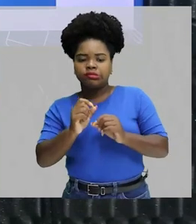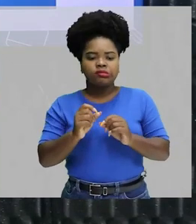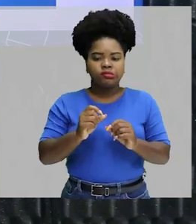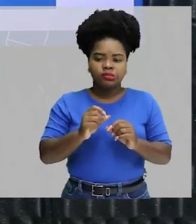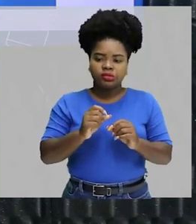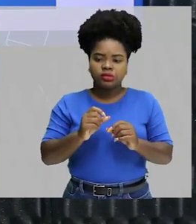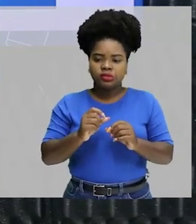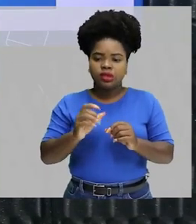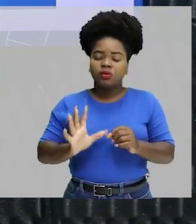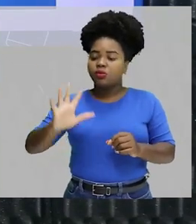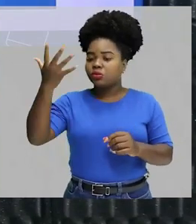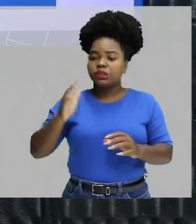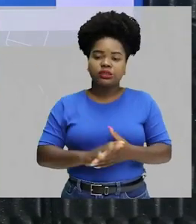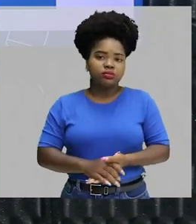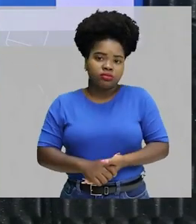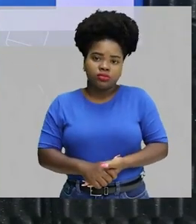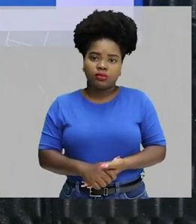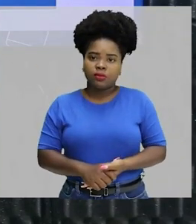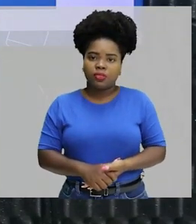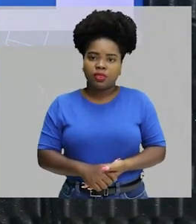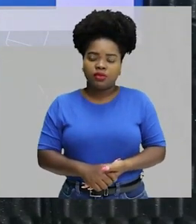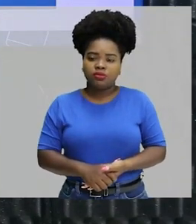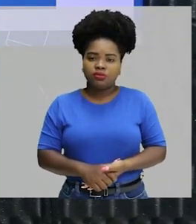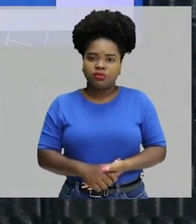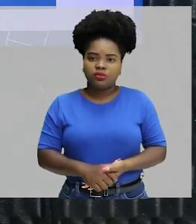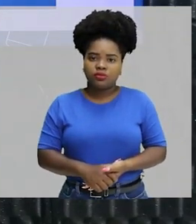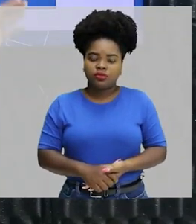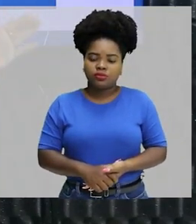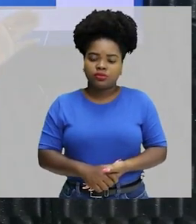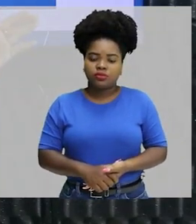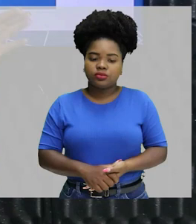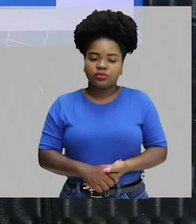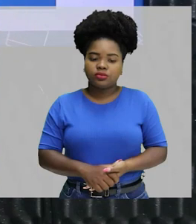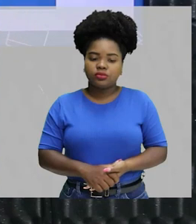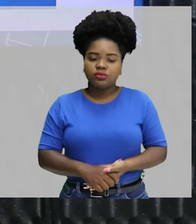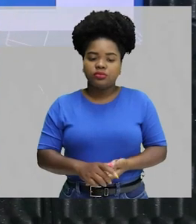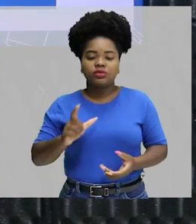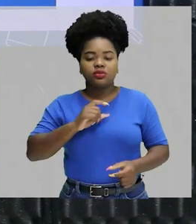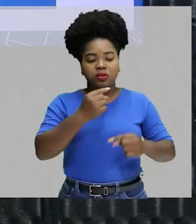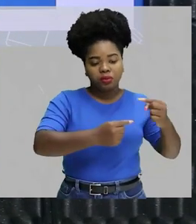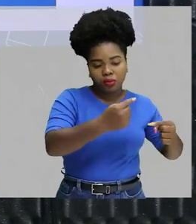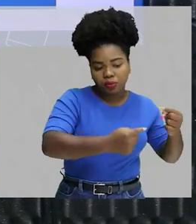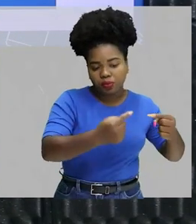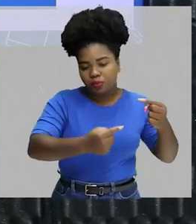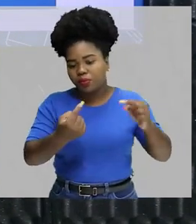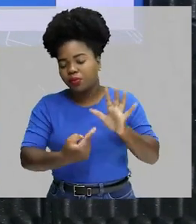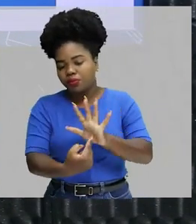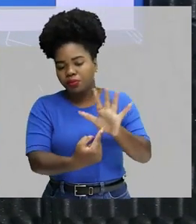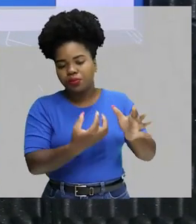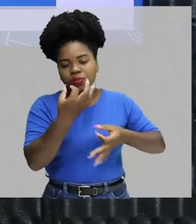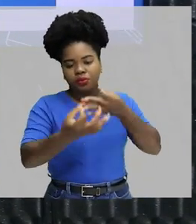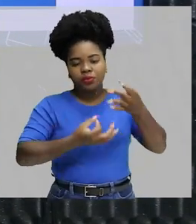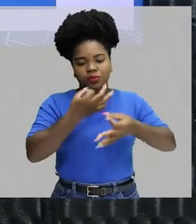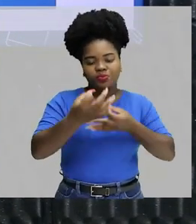força de mobilização com uma criança no colo chocou muita gente então gera o quê um debate exposição de